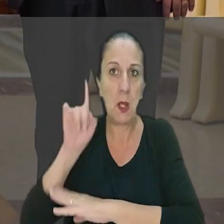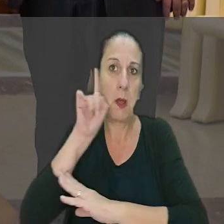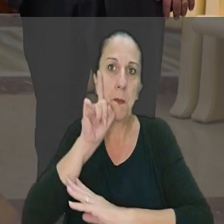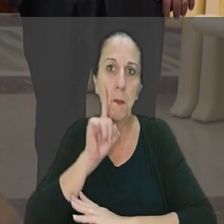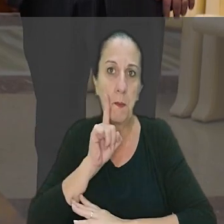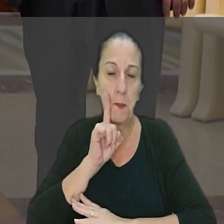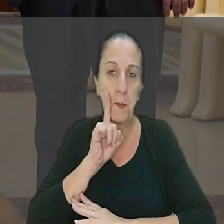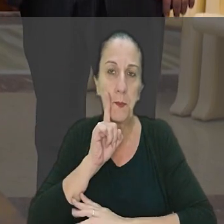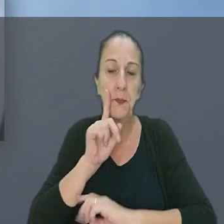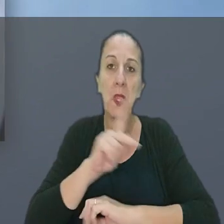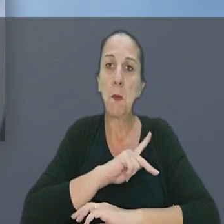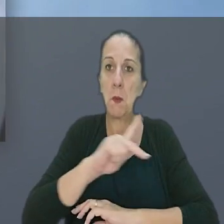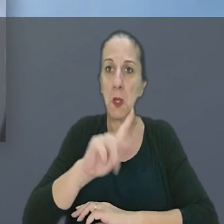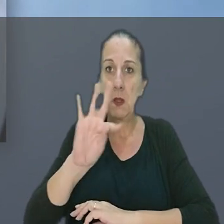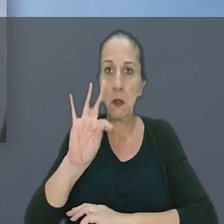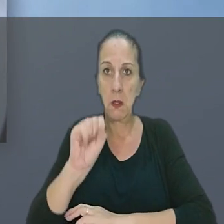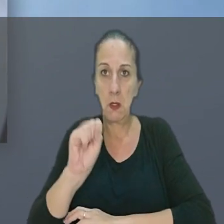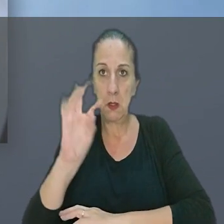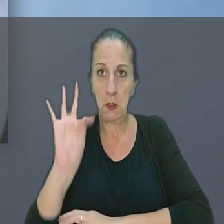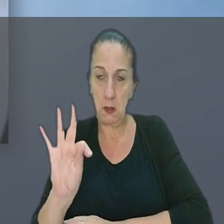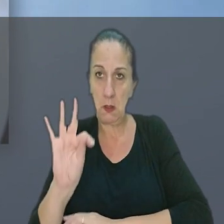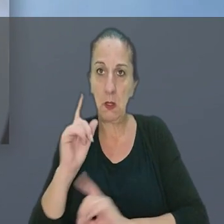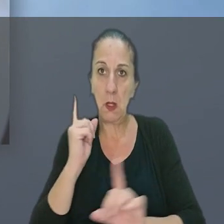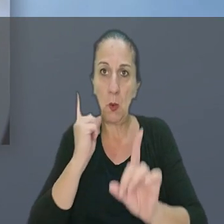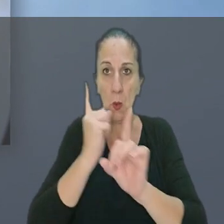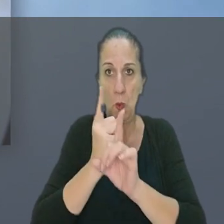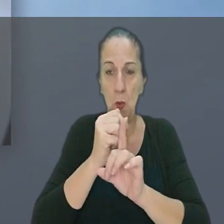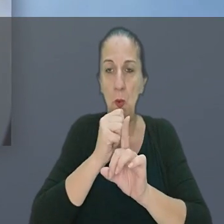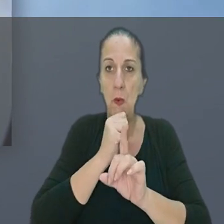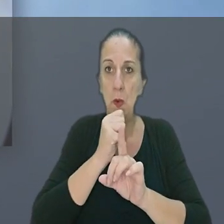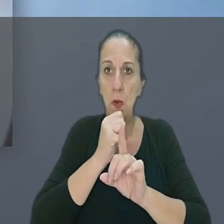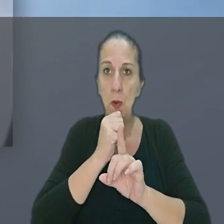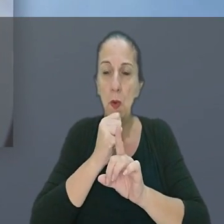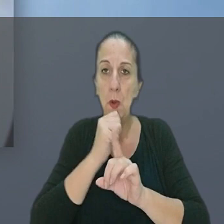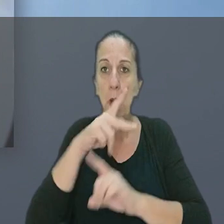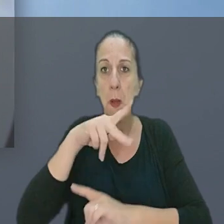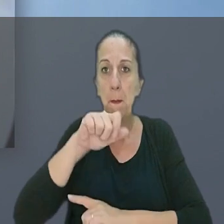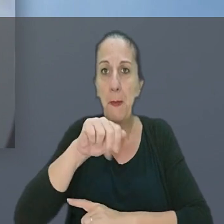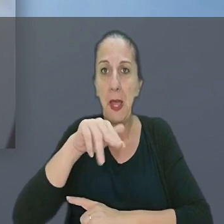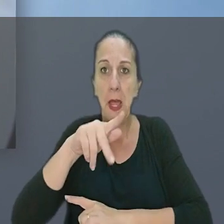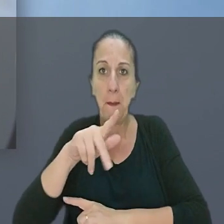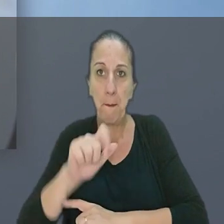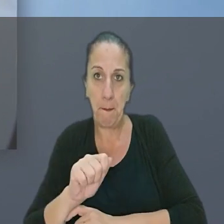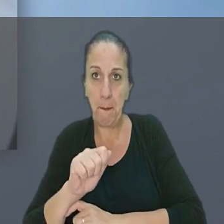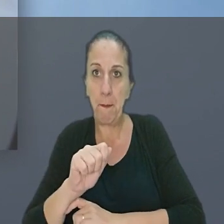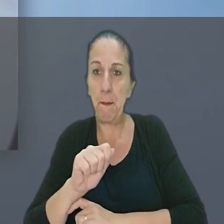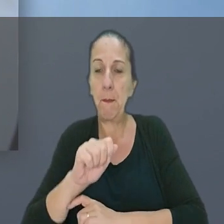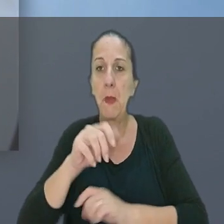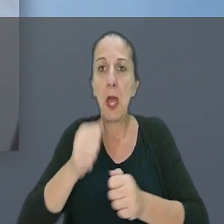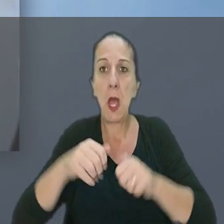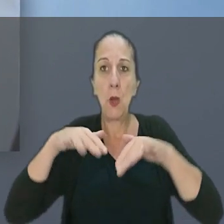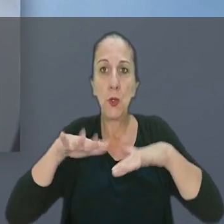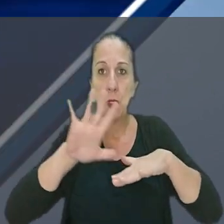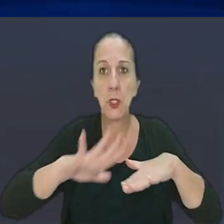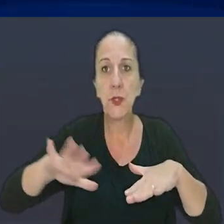e americanos. O presidente do TST se encontrou ainda com o Papa Francisco em audiência